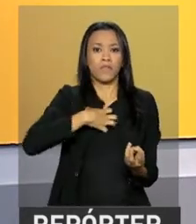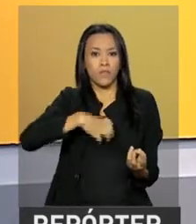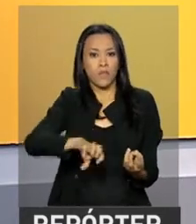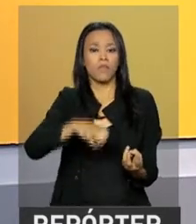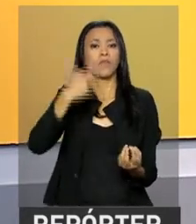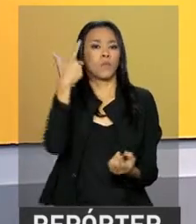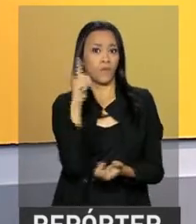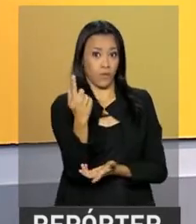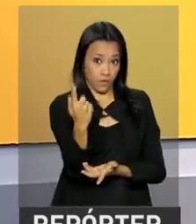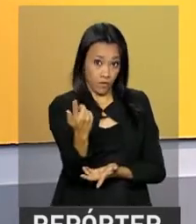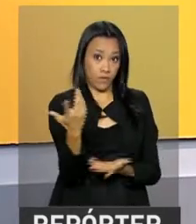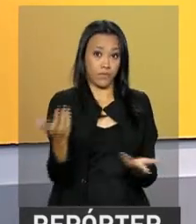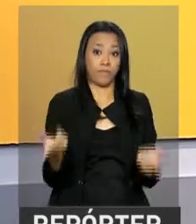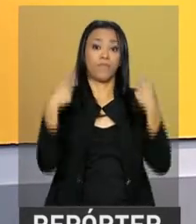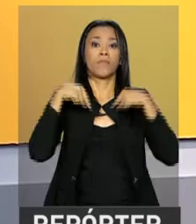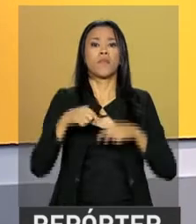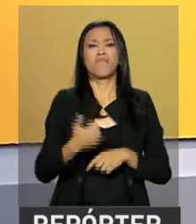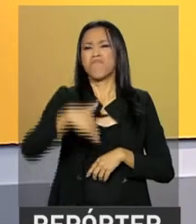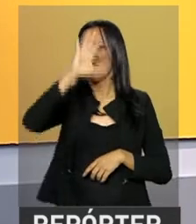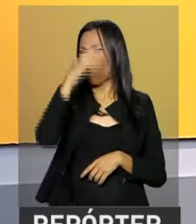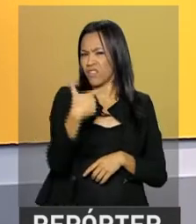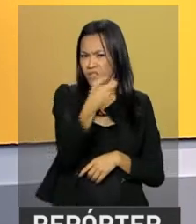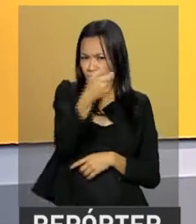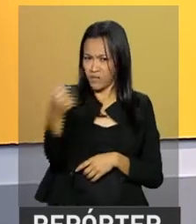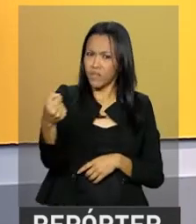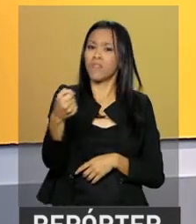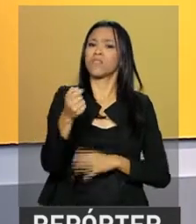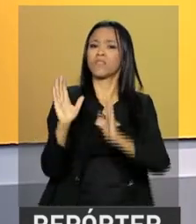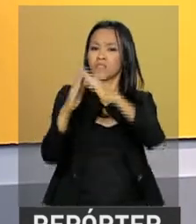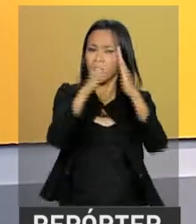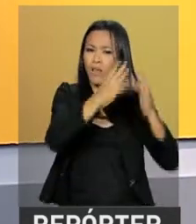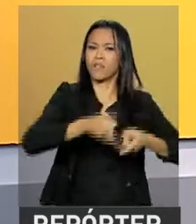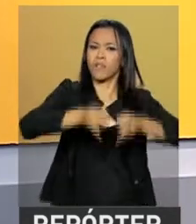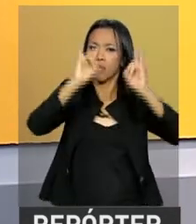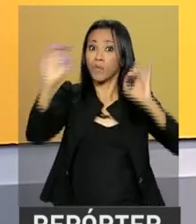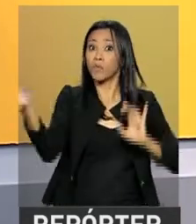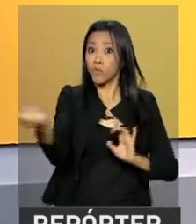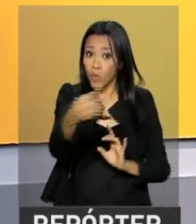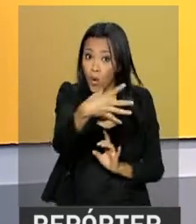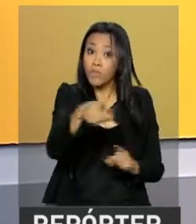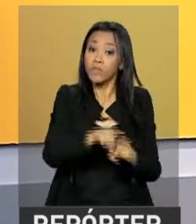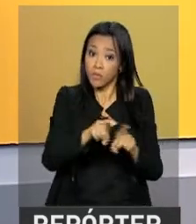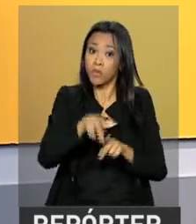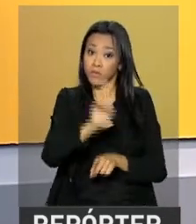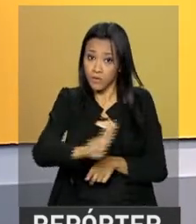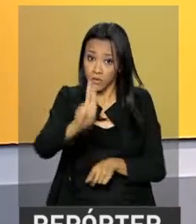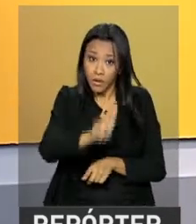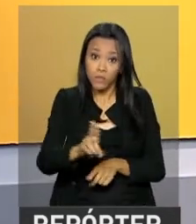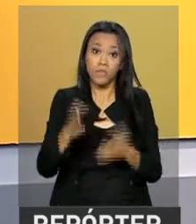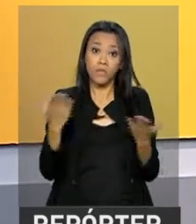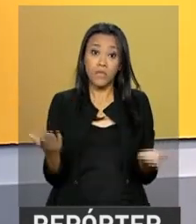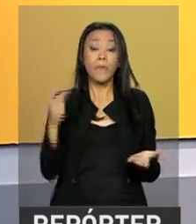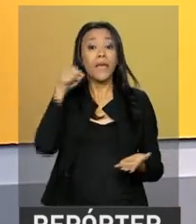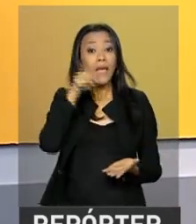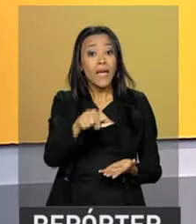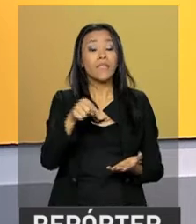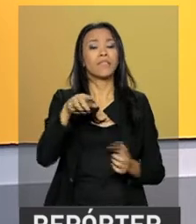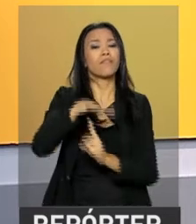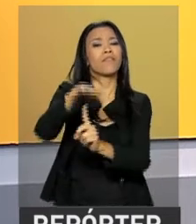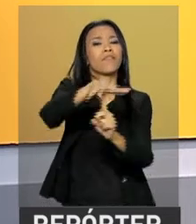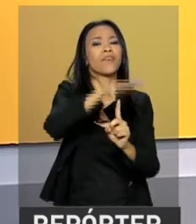e goiânia são mais de 200 mil imóveis novos e usados o feirão da caixa